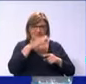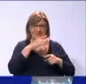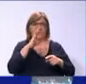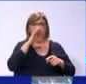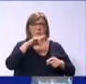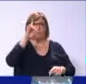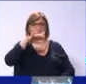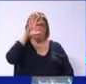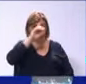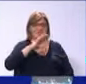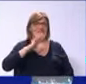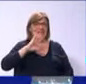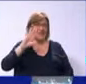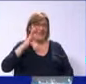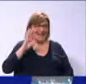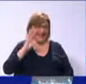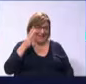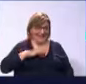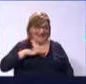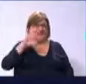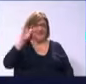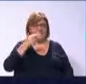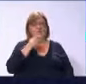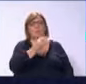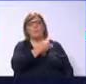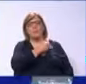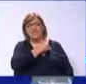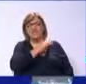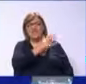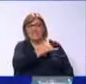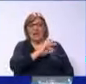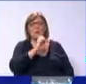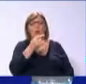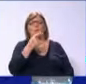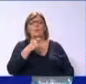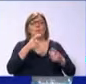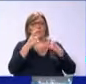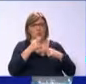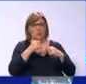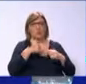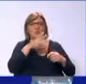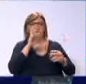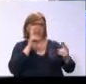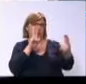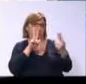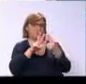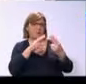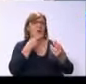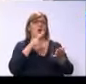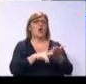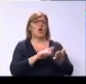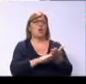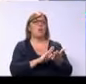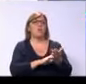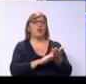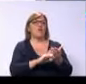e o primeiro ministro quiser saber que lhes pergunta ou crucial que os filhotes nos olhos dele e com provas